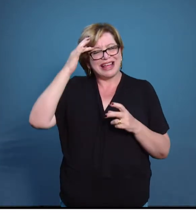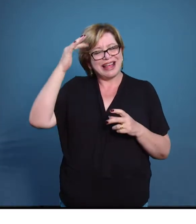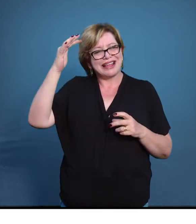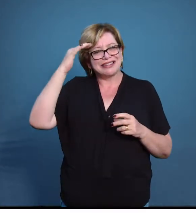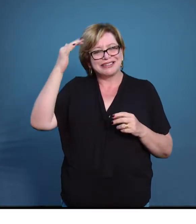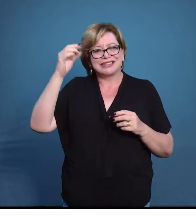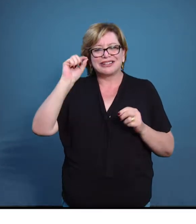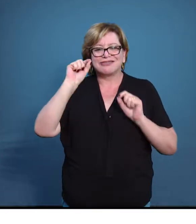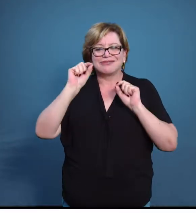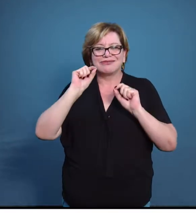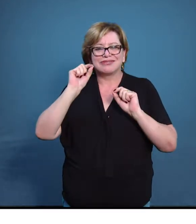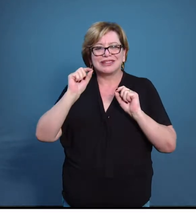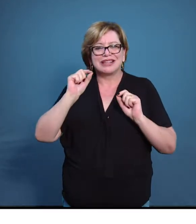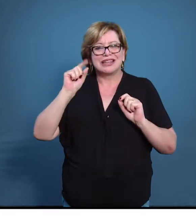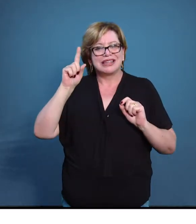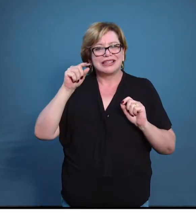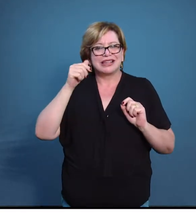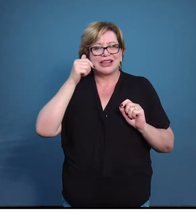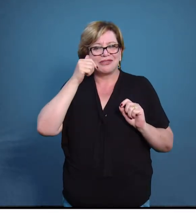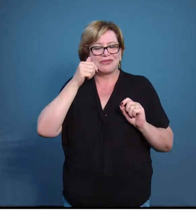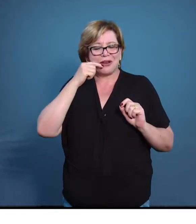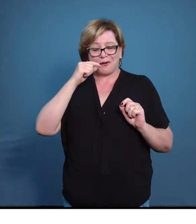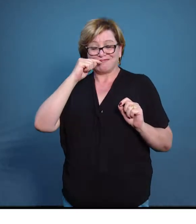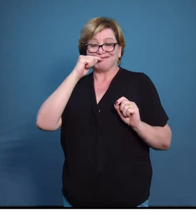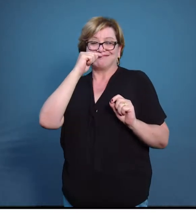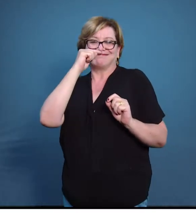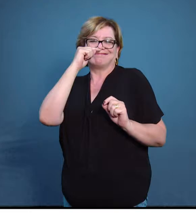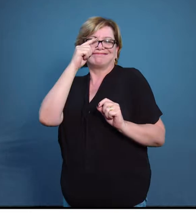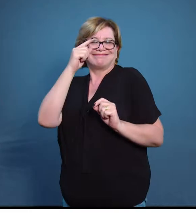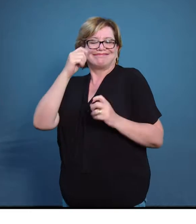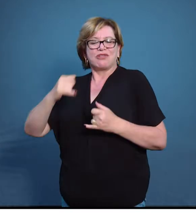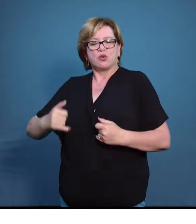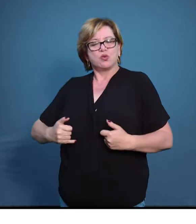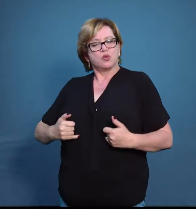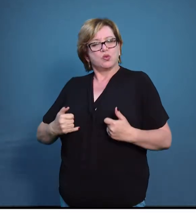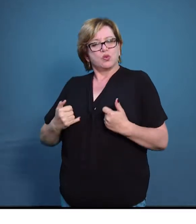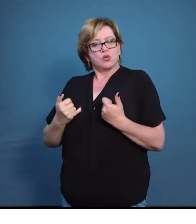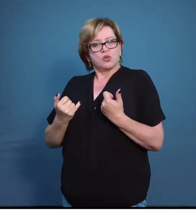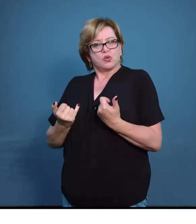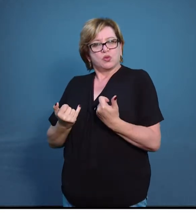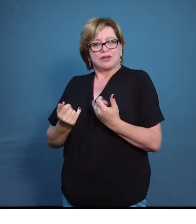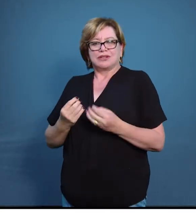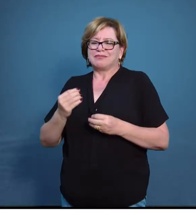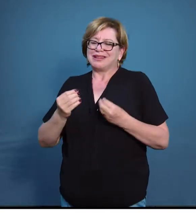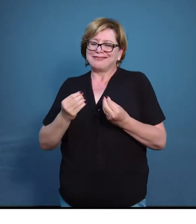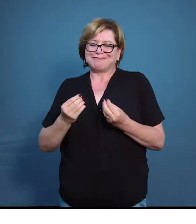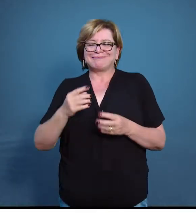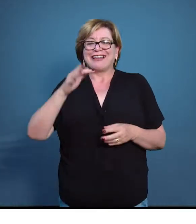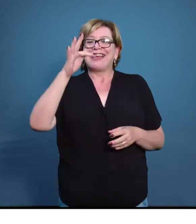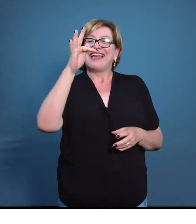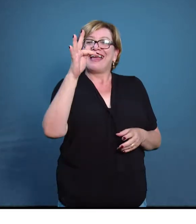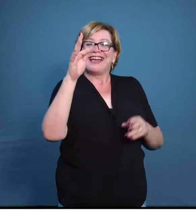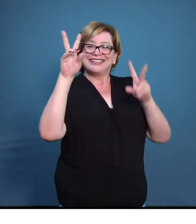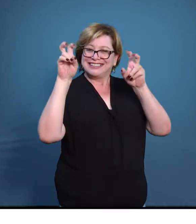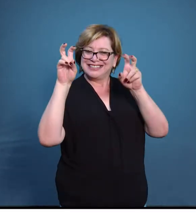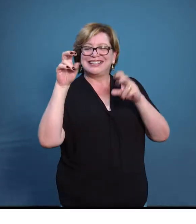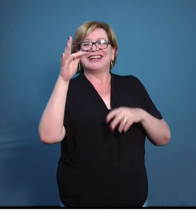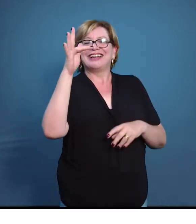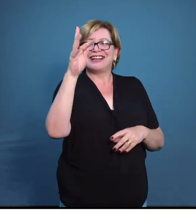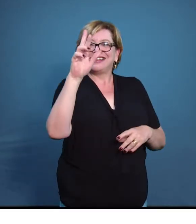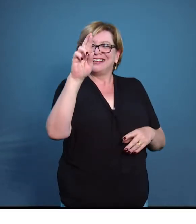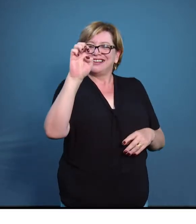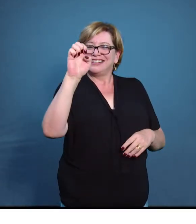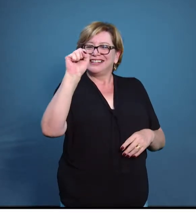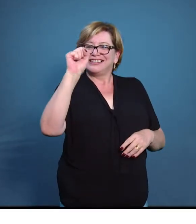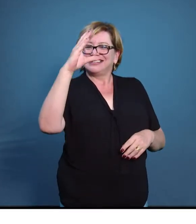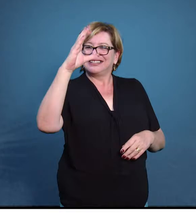significado da imagem que ela seja uma moça snob, ou o que o pessoal diz por aí, um tanto quanto fresca. Então, essa